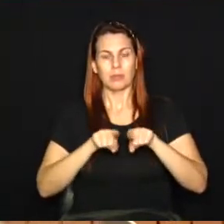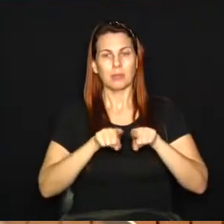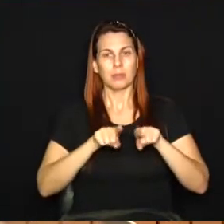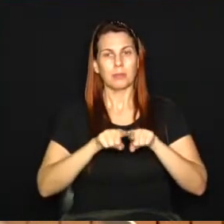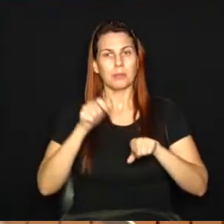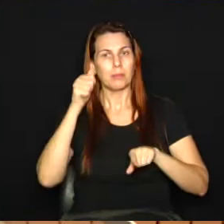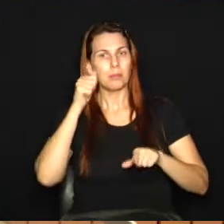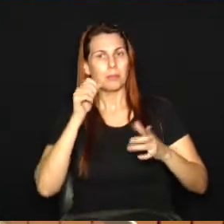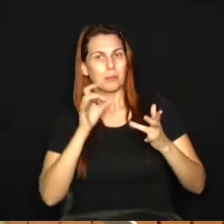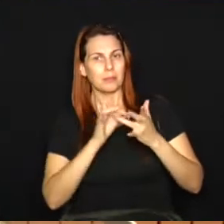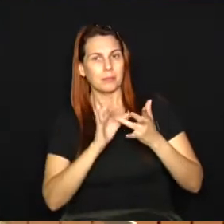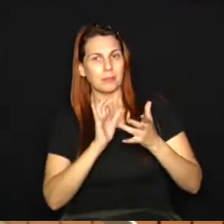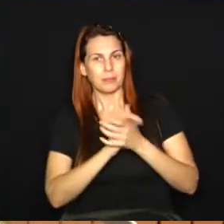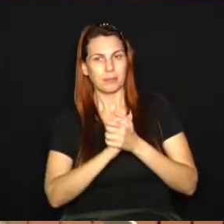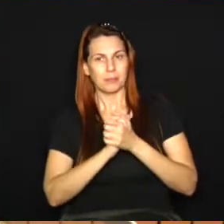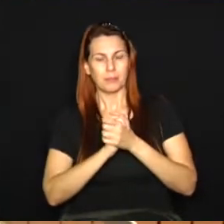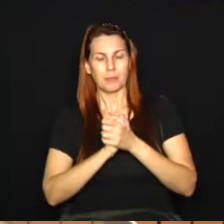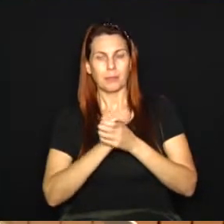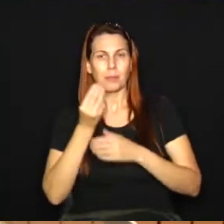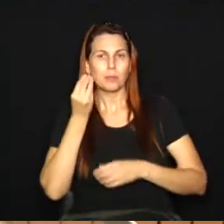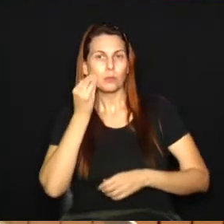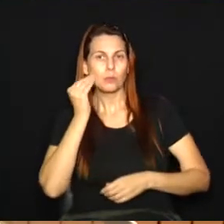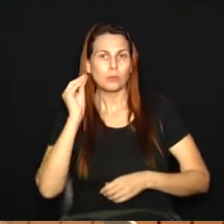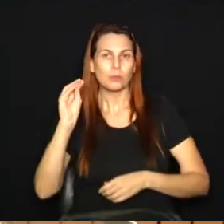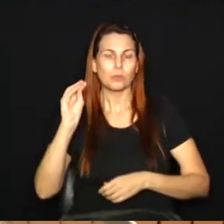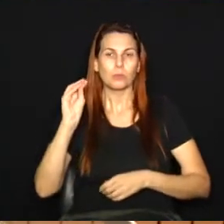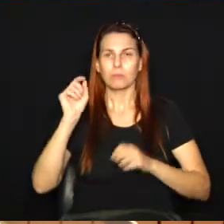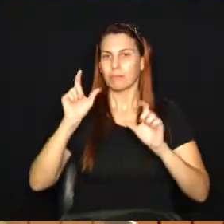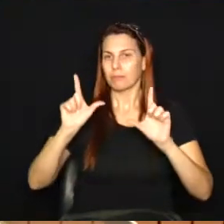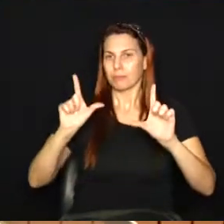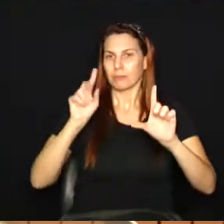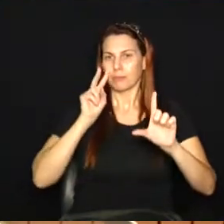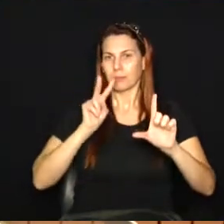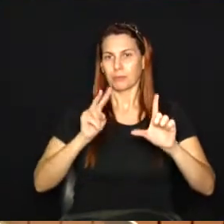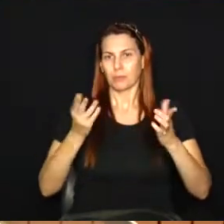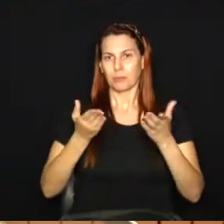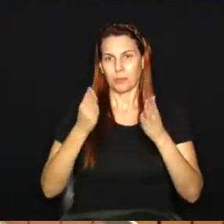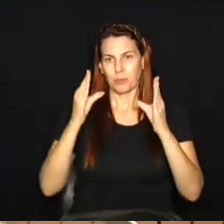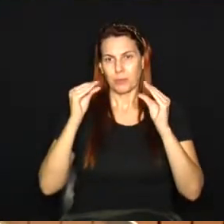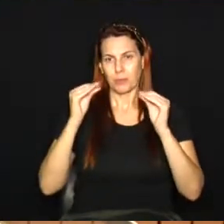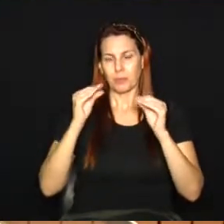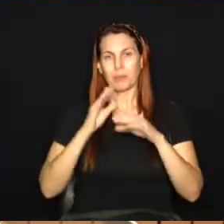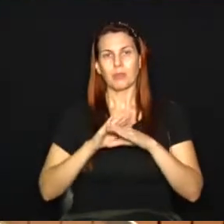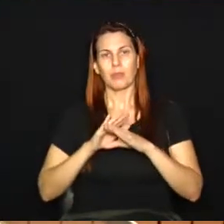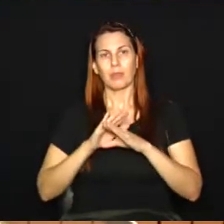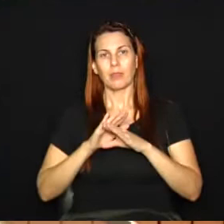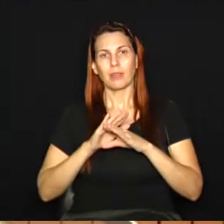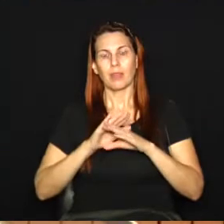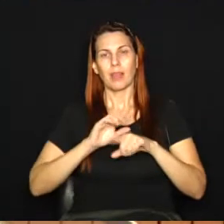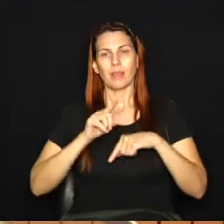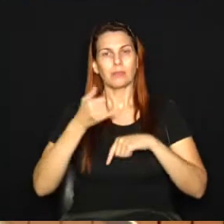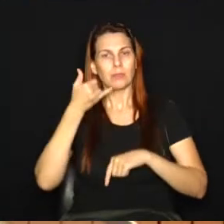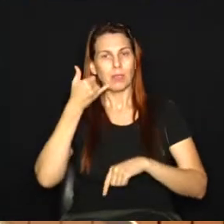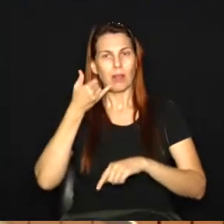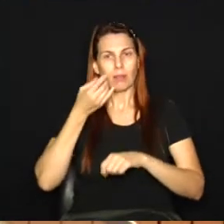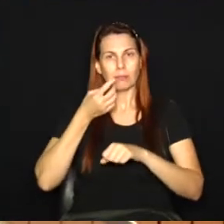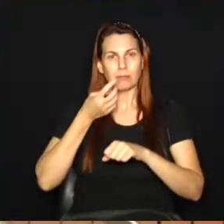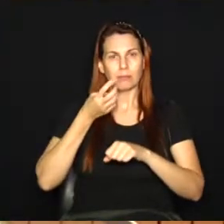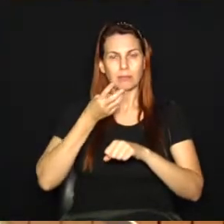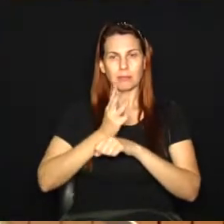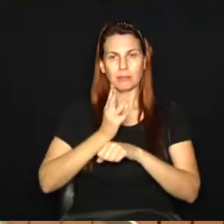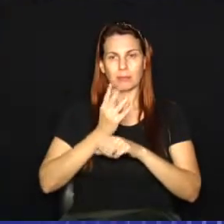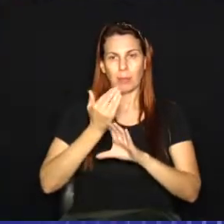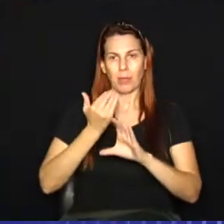então fica aqui um beijo para a Silvia, ela mandou uma mensagem no seu celular, depois olhe no seu